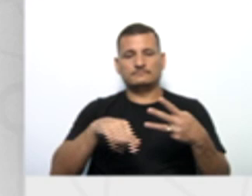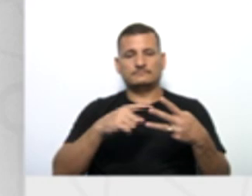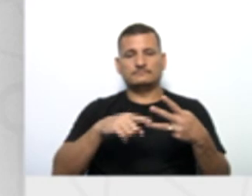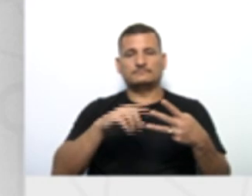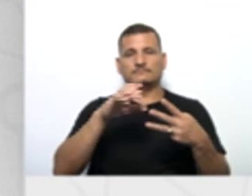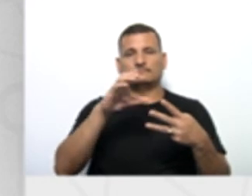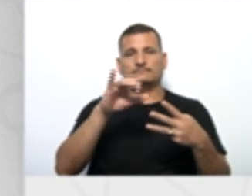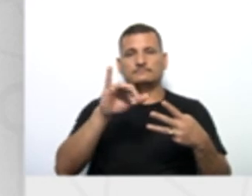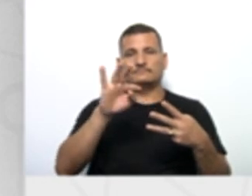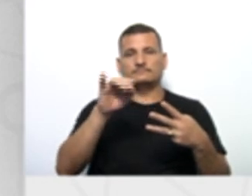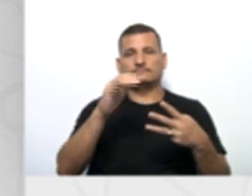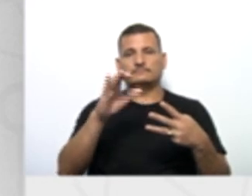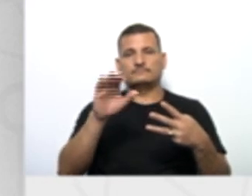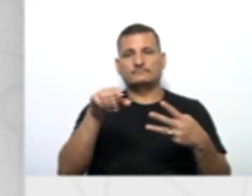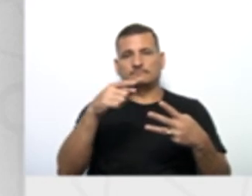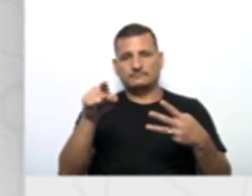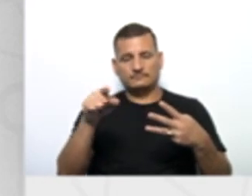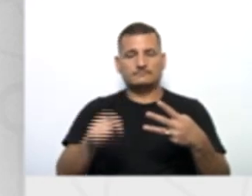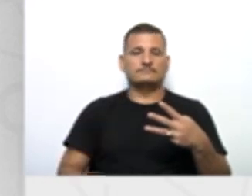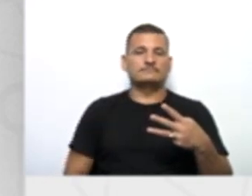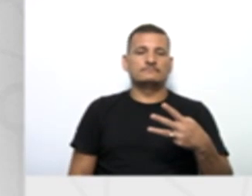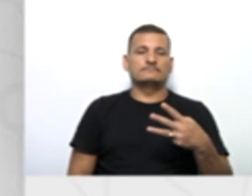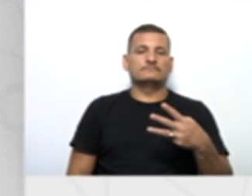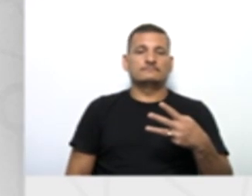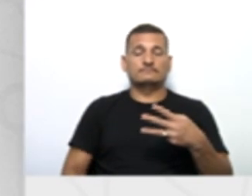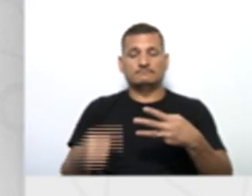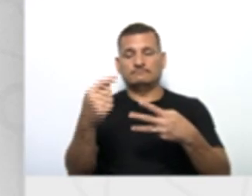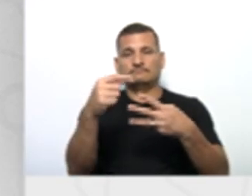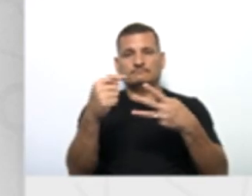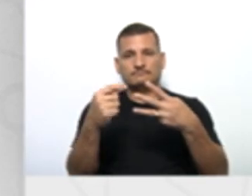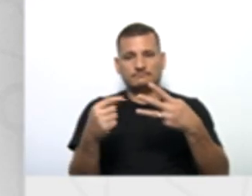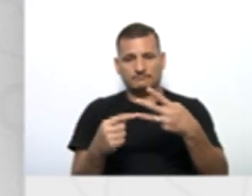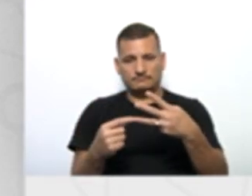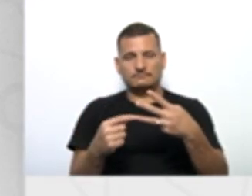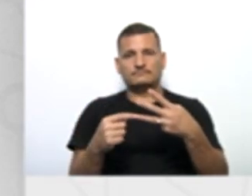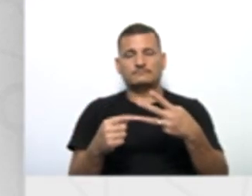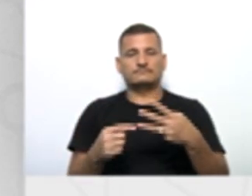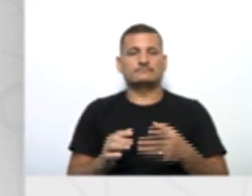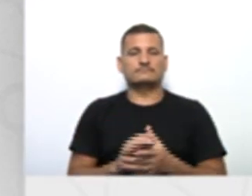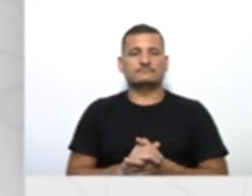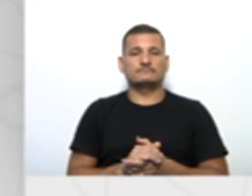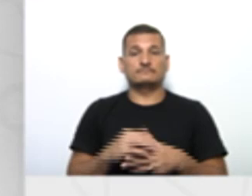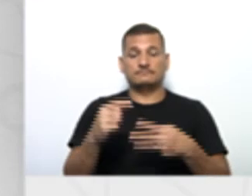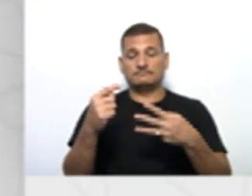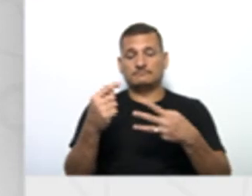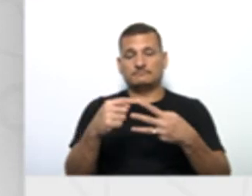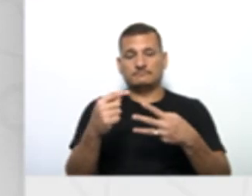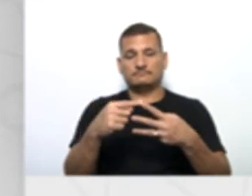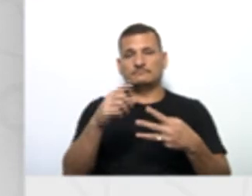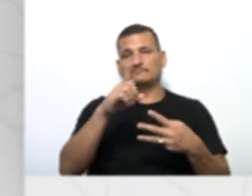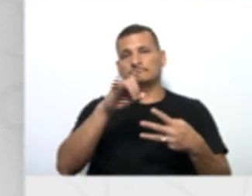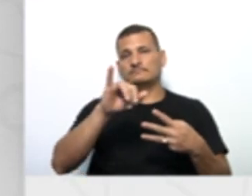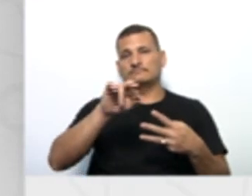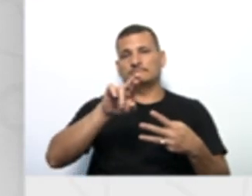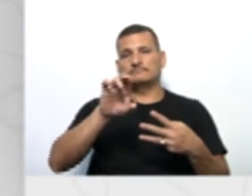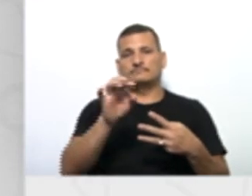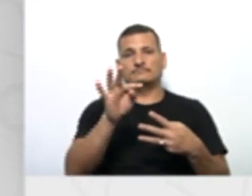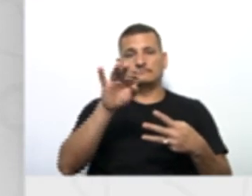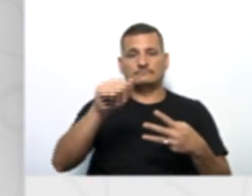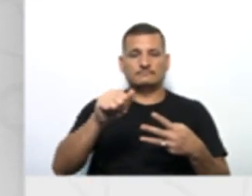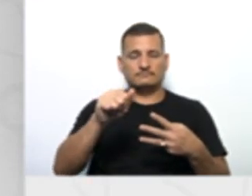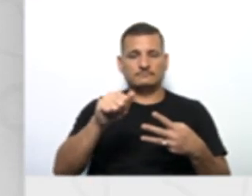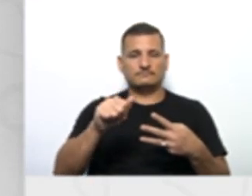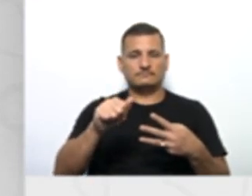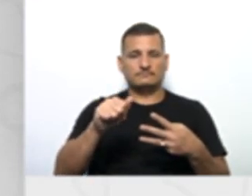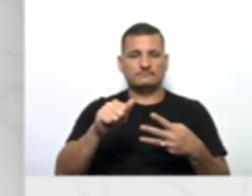de citação. Muito bem. Essas três formas são assim. A citação direta é aquela que eu